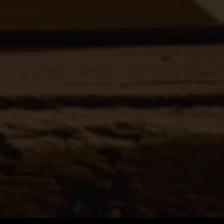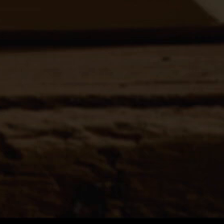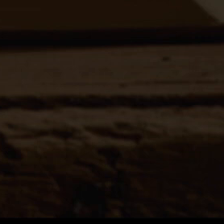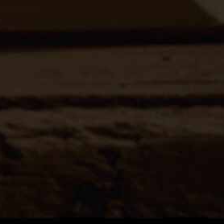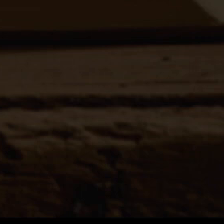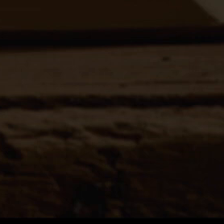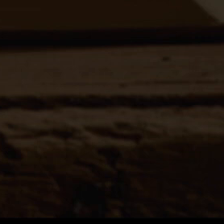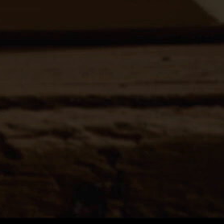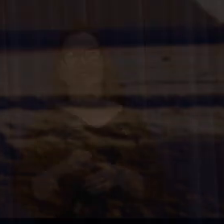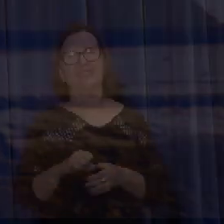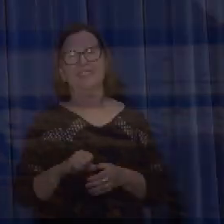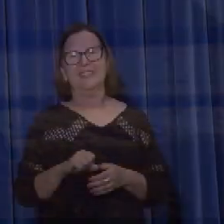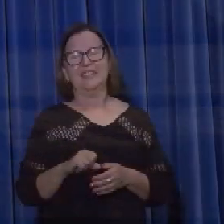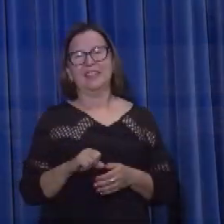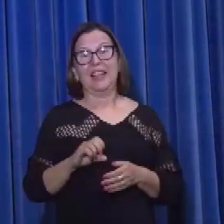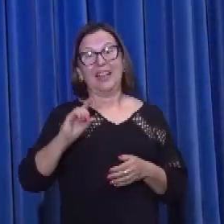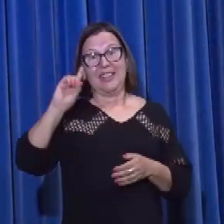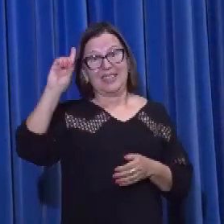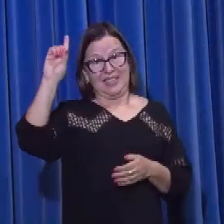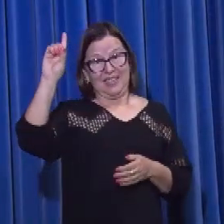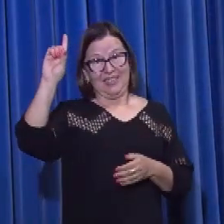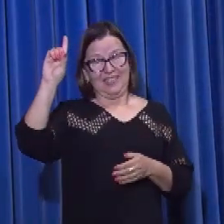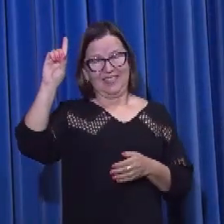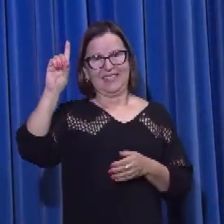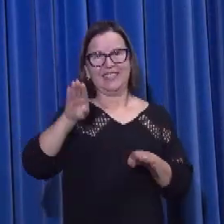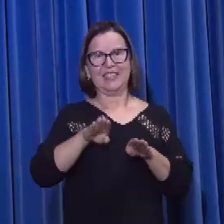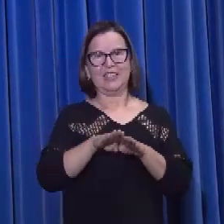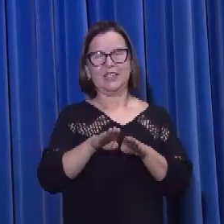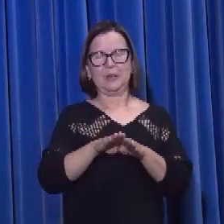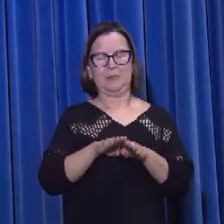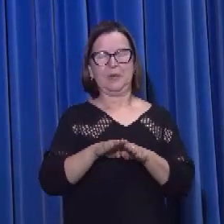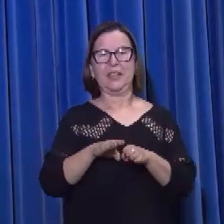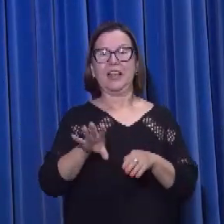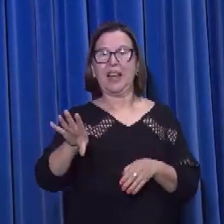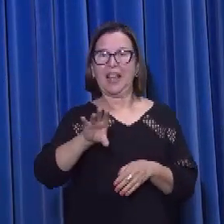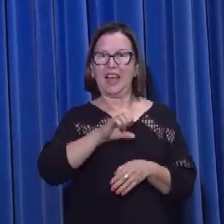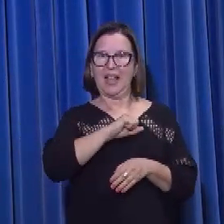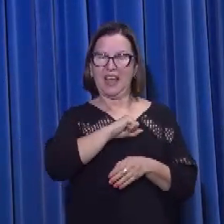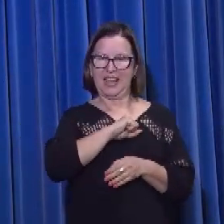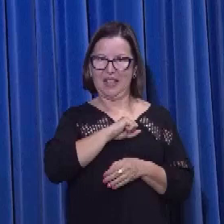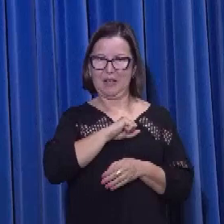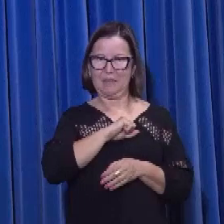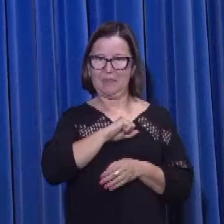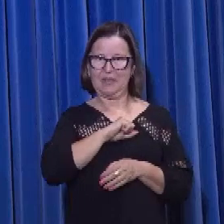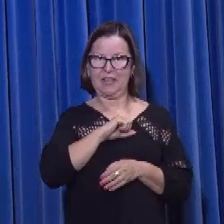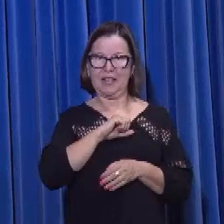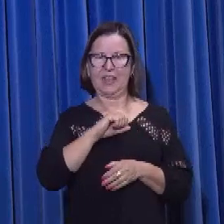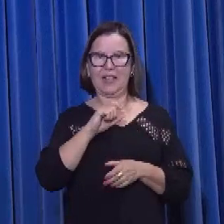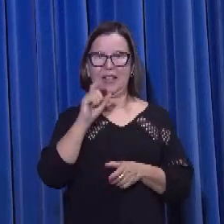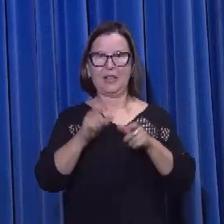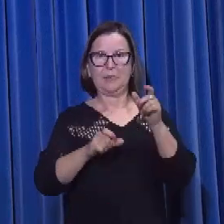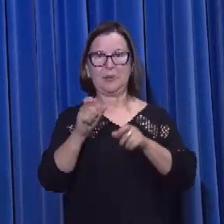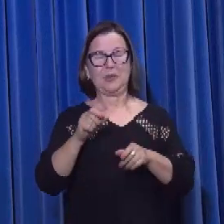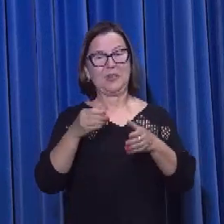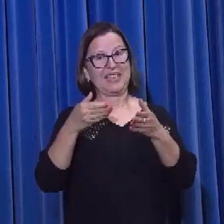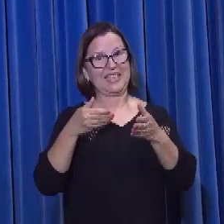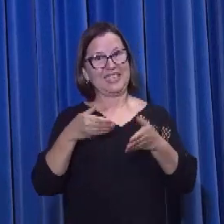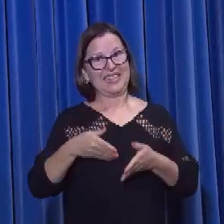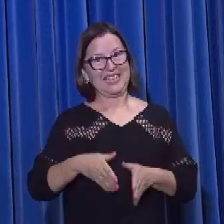João 5,1. Você foi gerado, é uma nova criatura. Você ama a Deus.